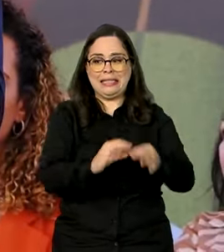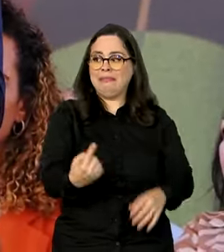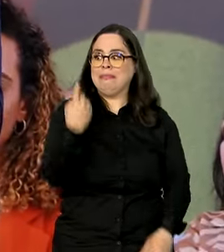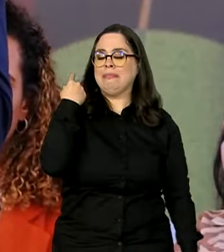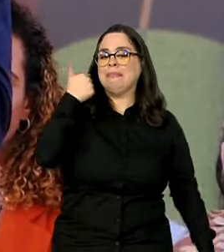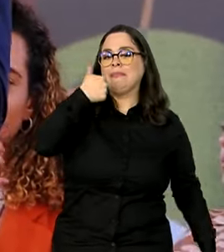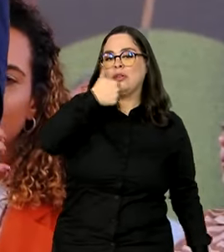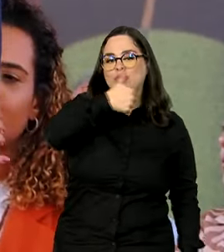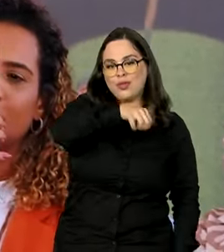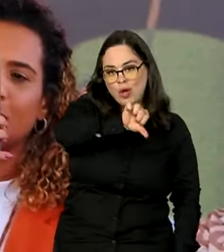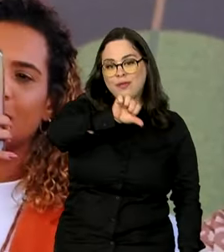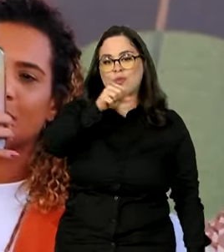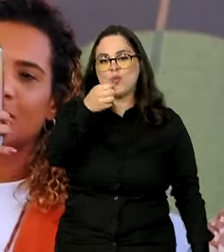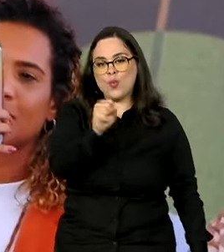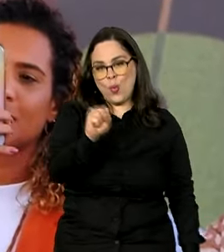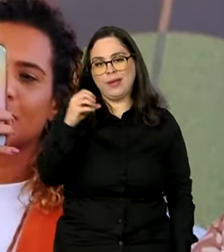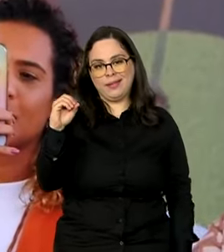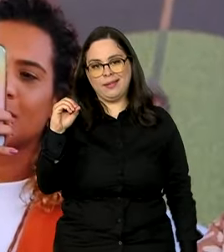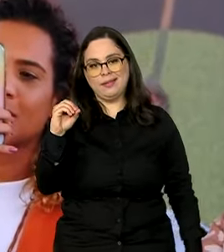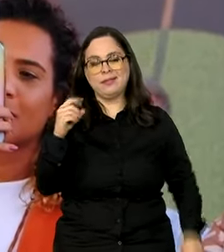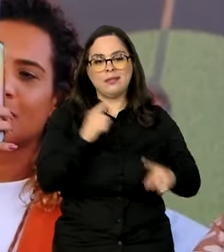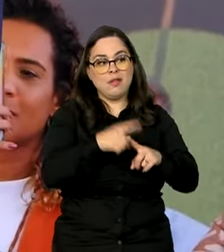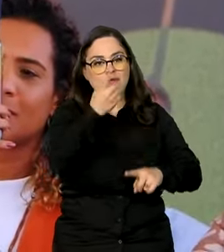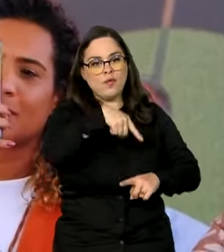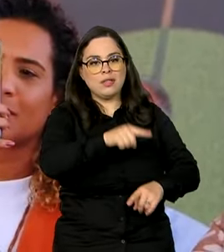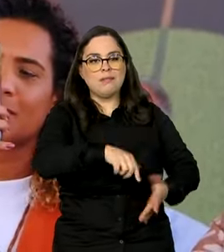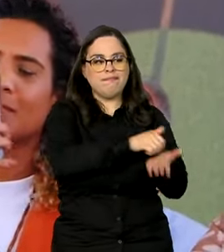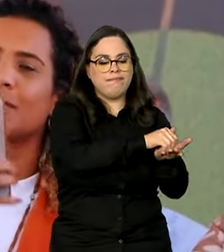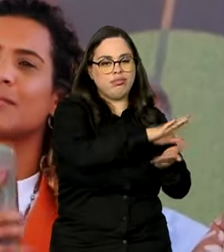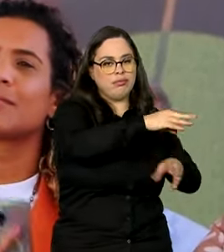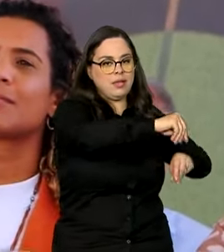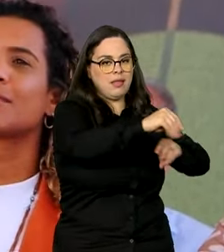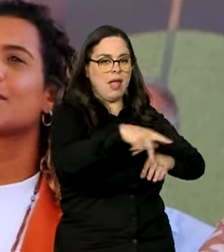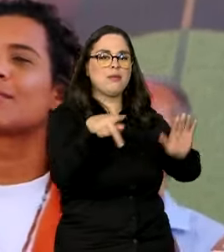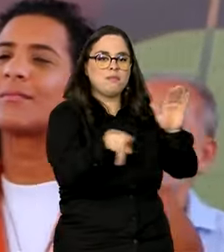1980, quando vocês foram expulsos do território de vocês. território Eggs. lá.